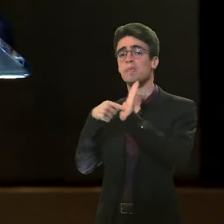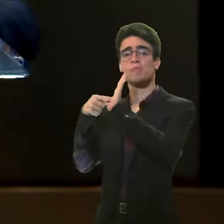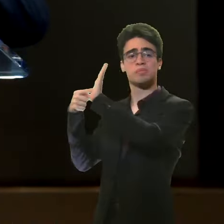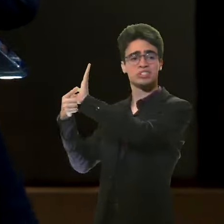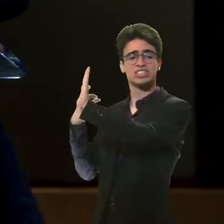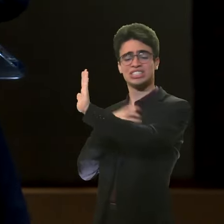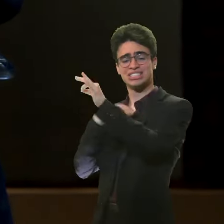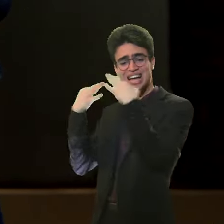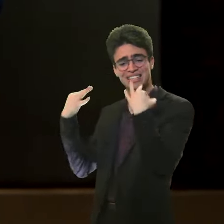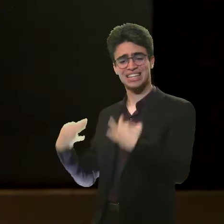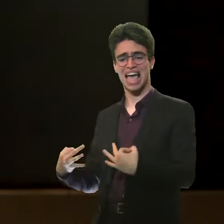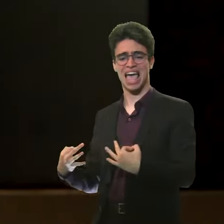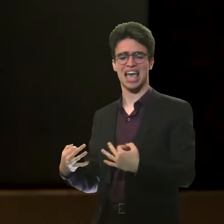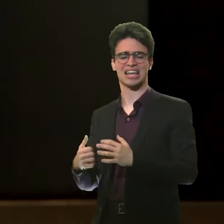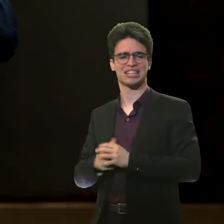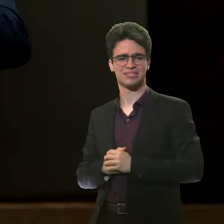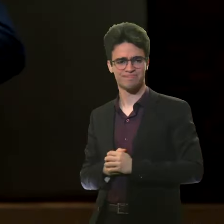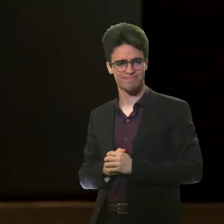Senhor.